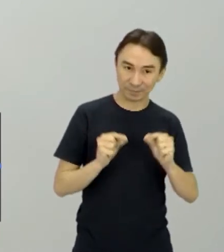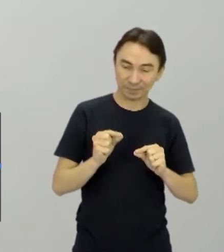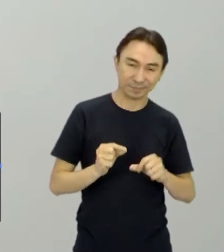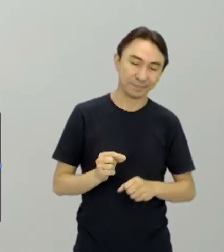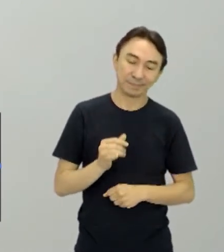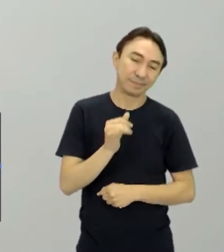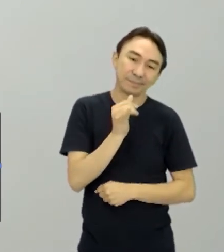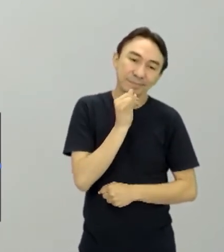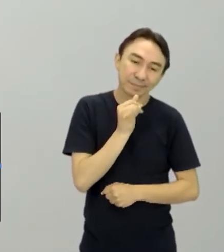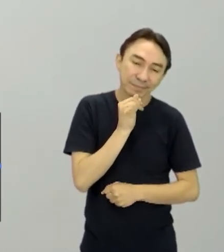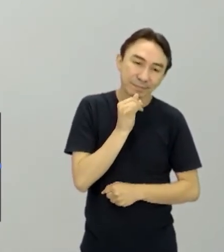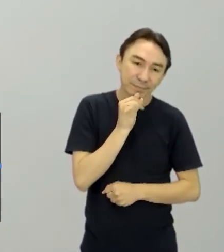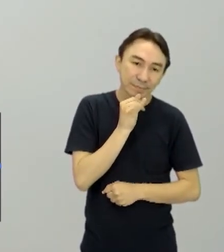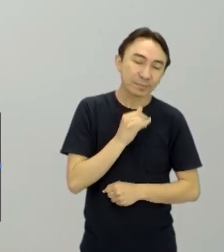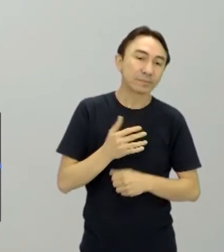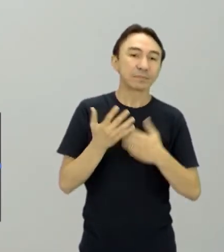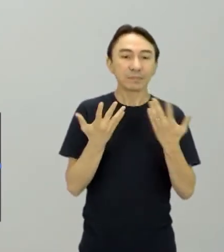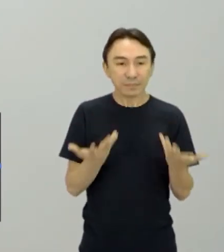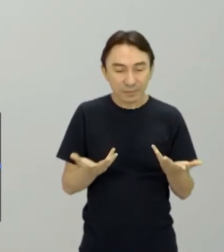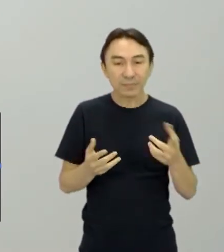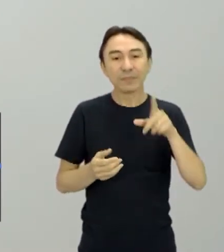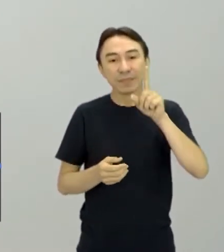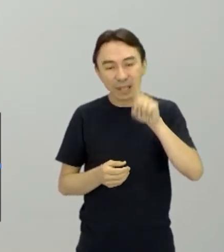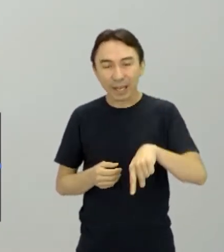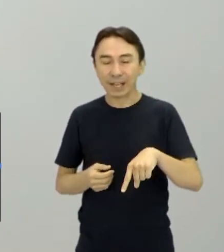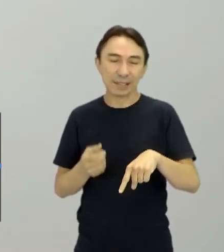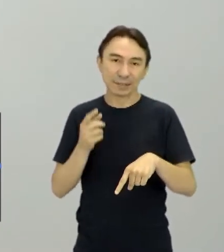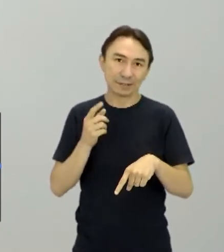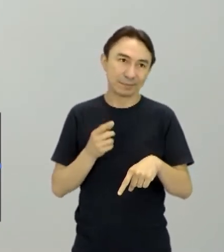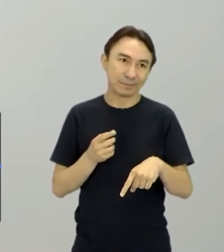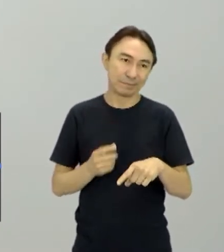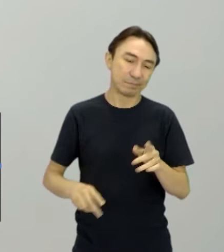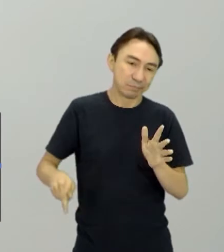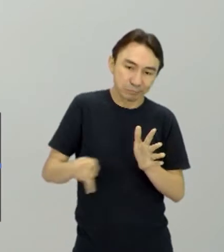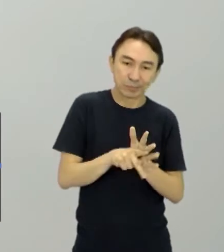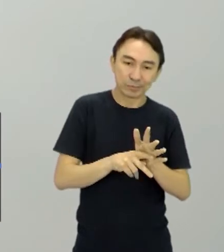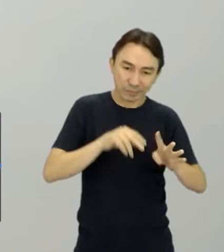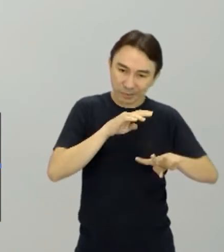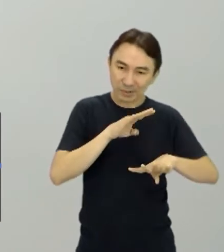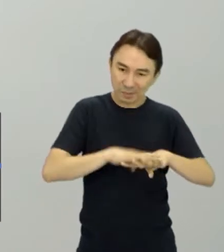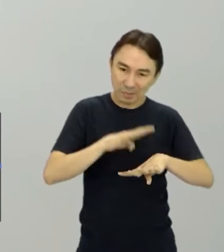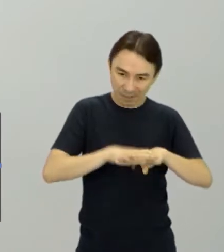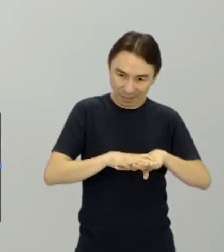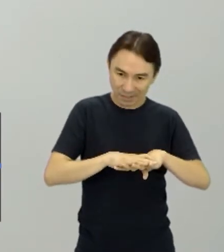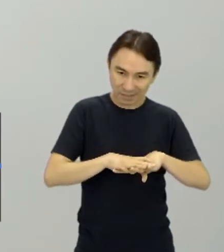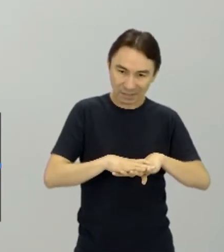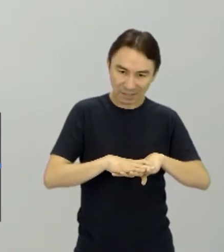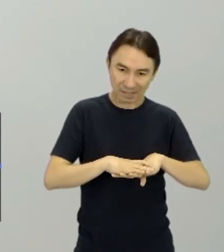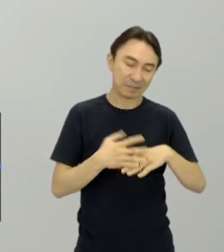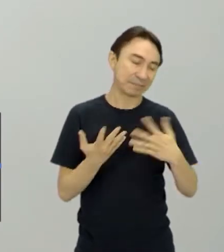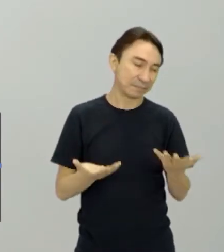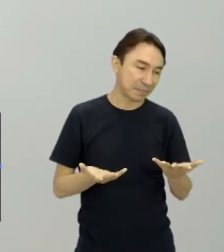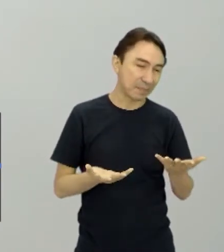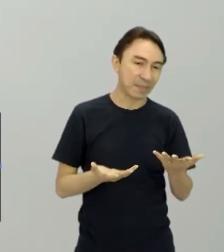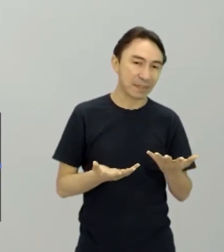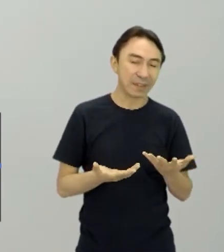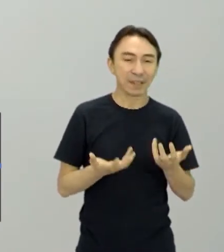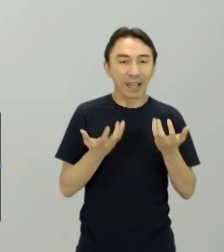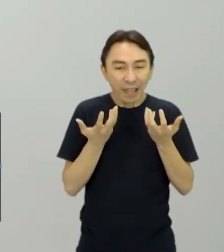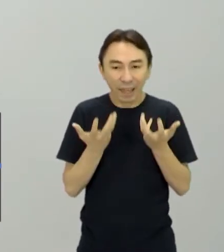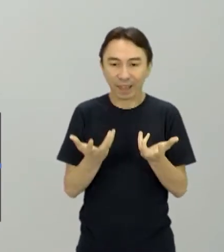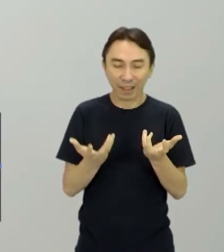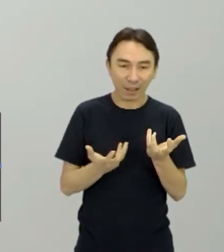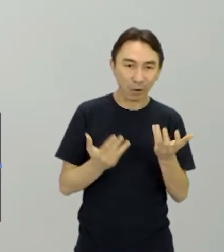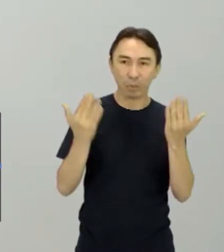como um modelo matemático, digamos assim, se você tomar com um tipo de